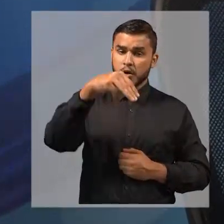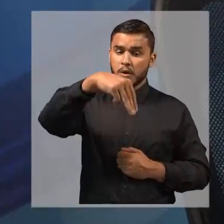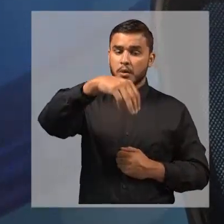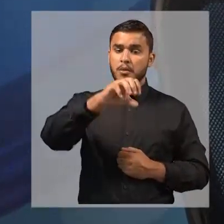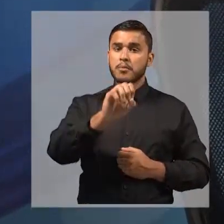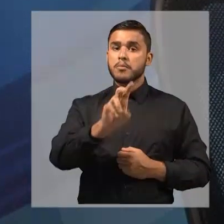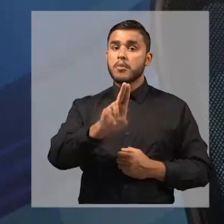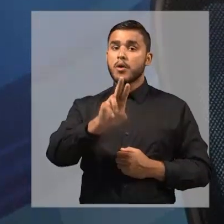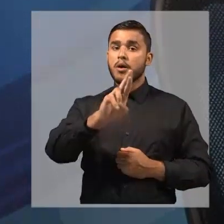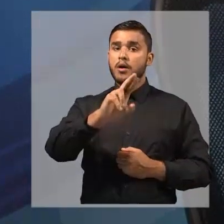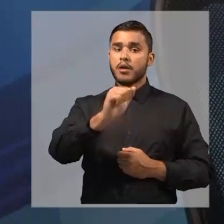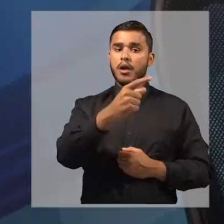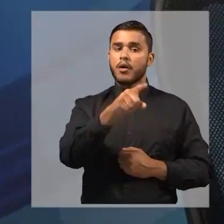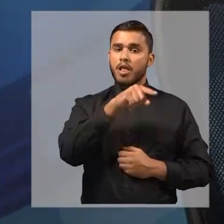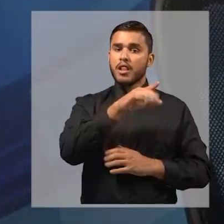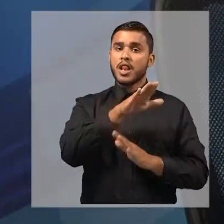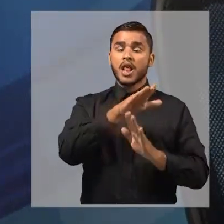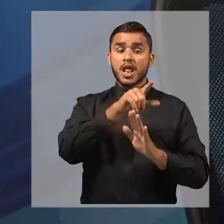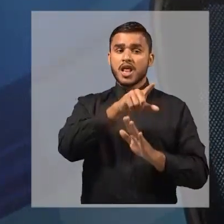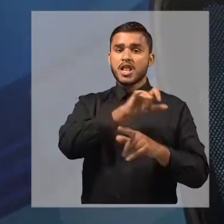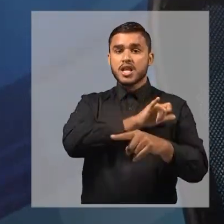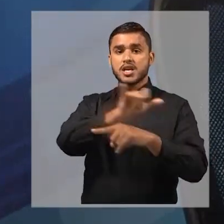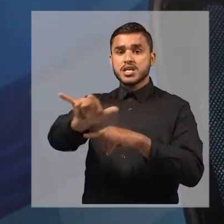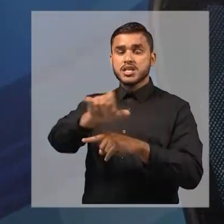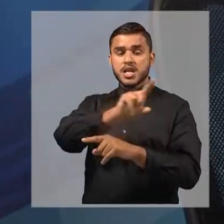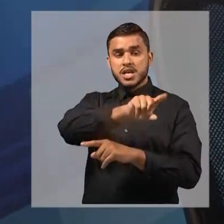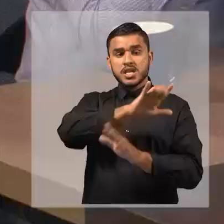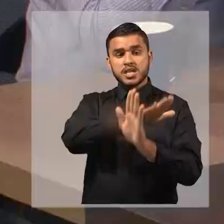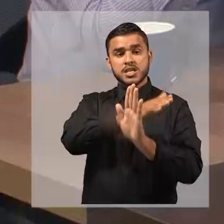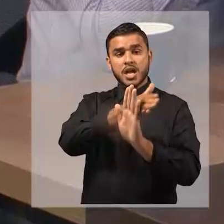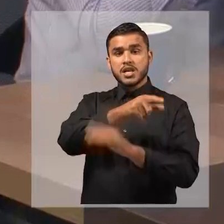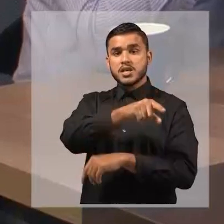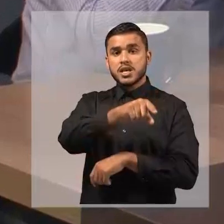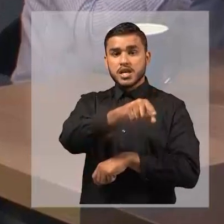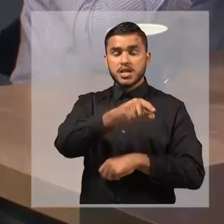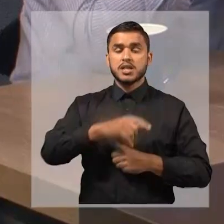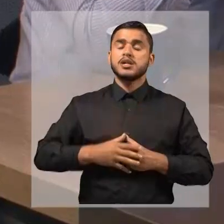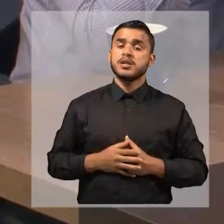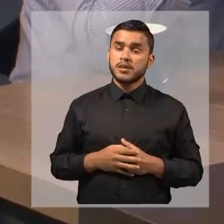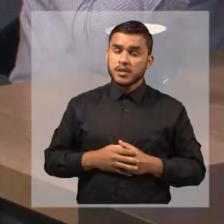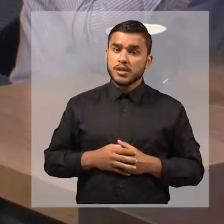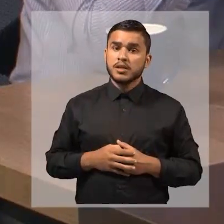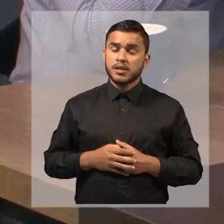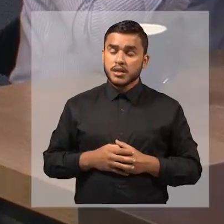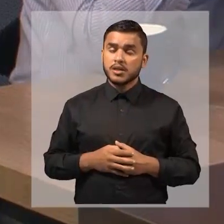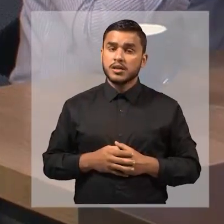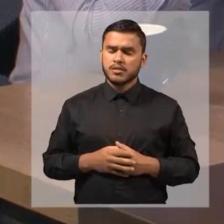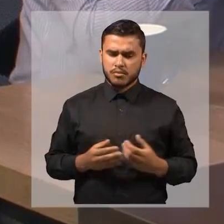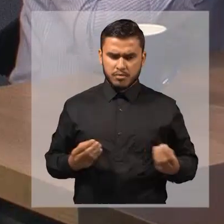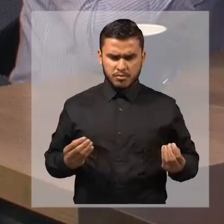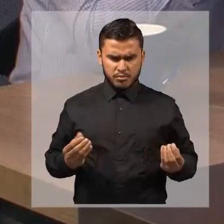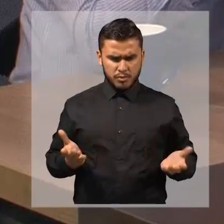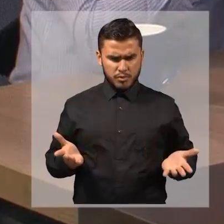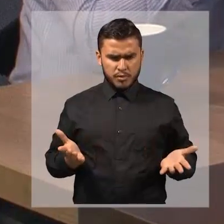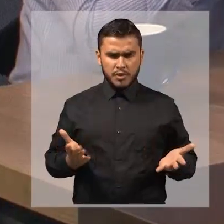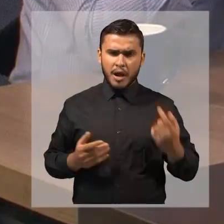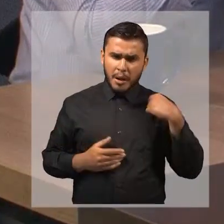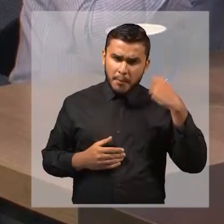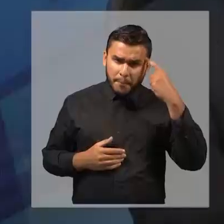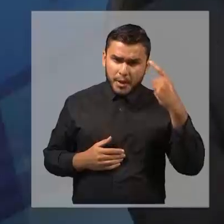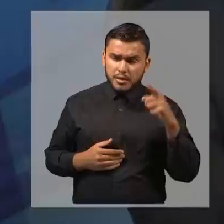uma crítica, né, ao Mourão, chamando ele de traidor. Né? O chamando de traidor. Então, quer